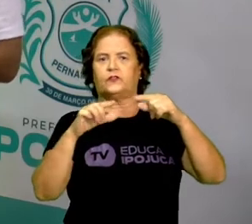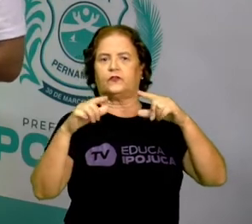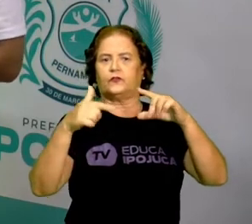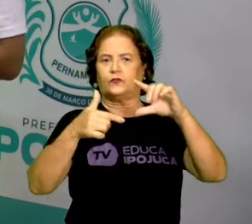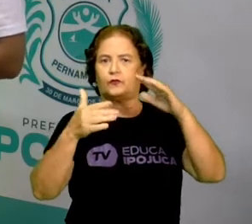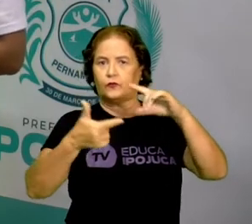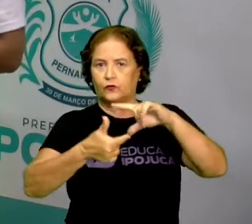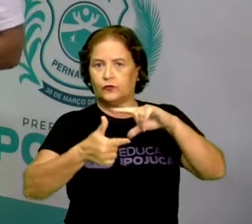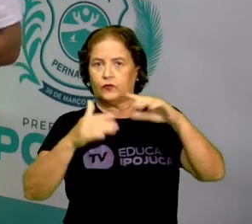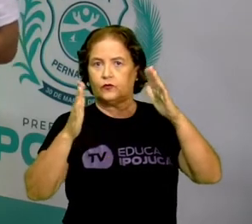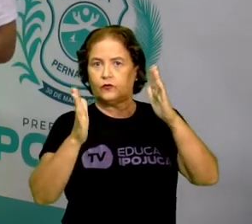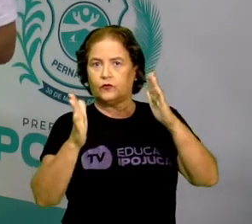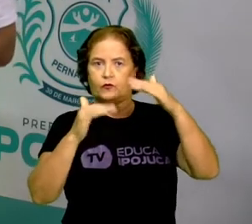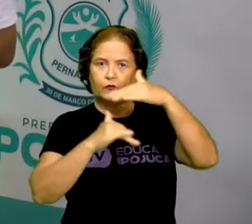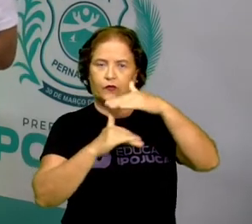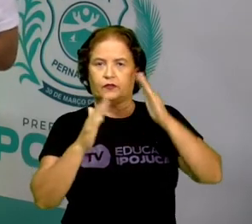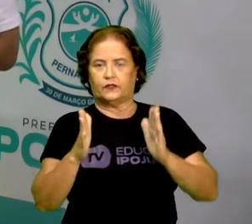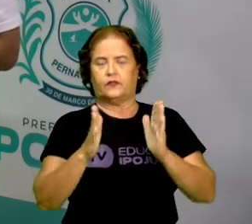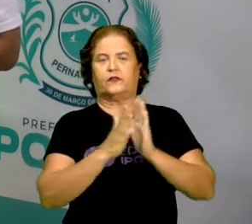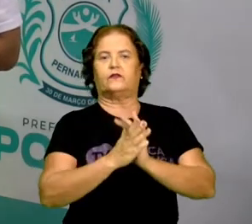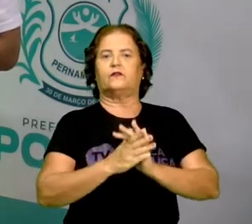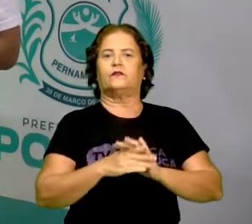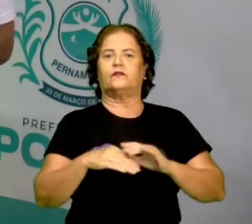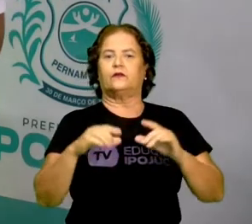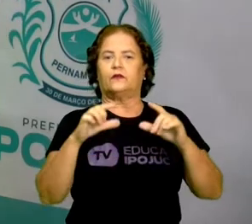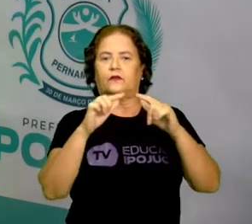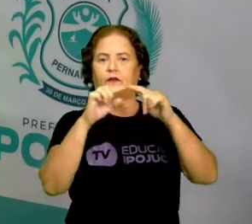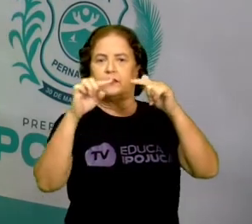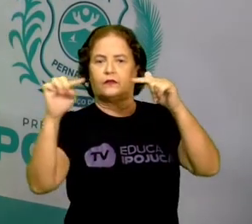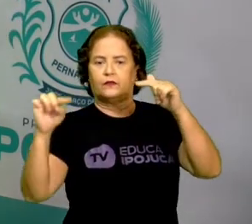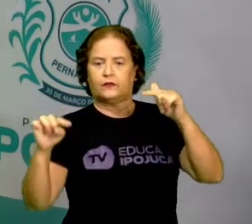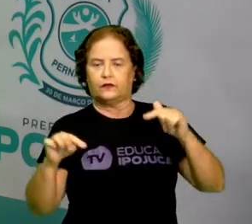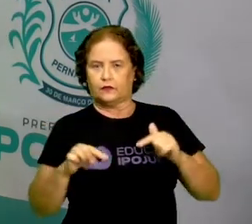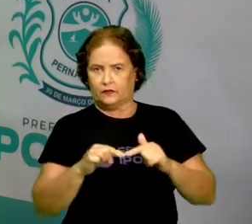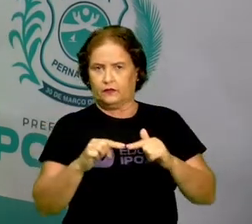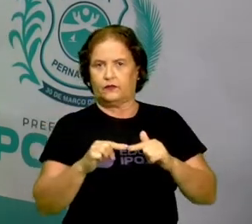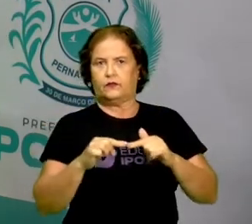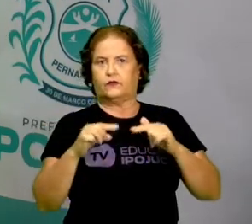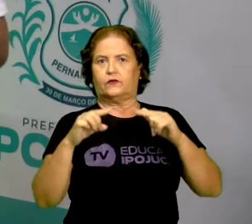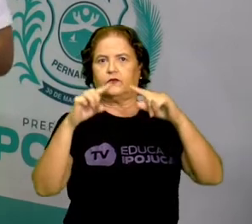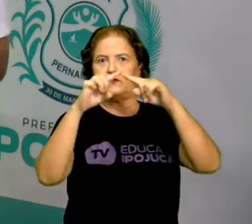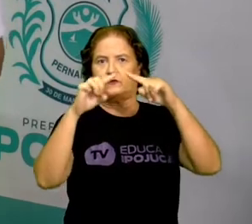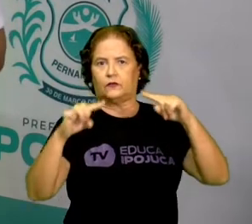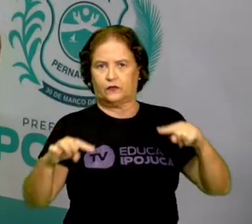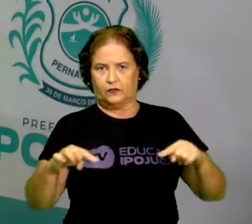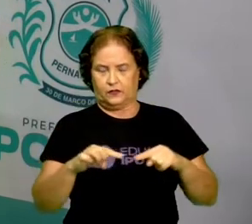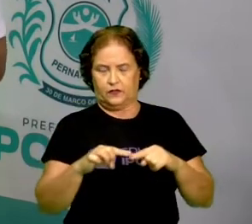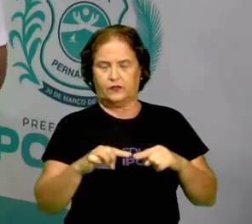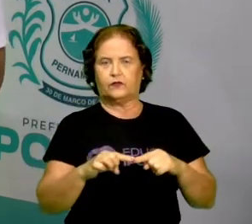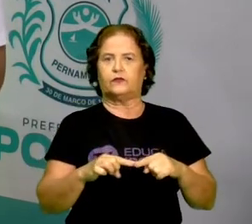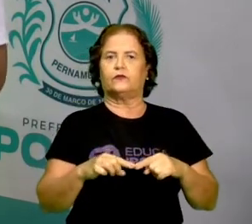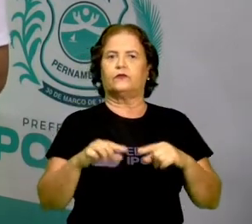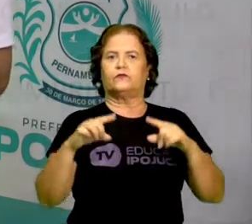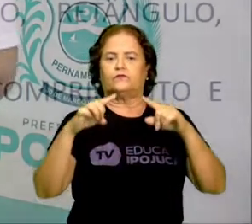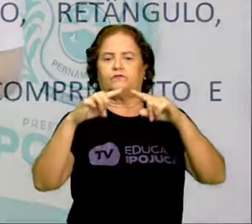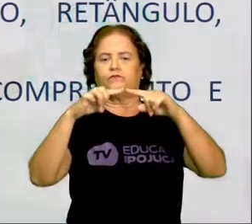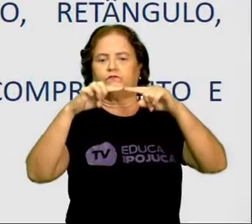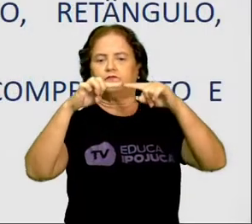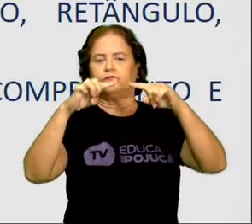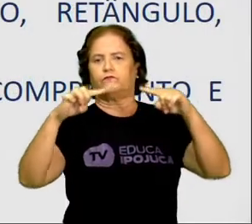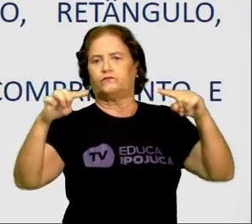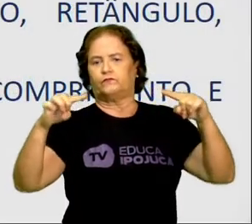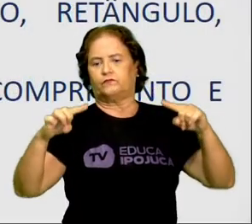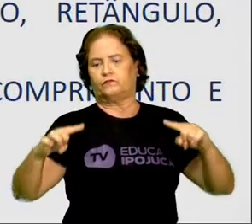e paralelogramo. E o que iremos debater nessa aula, professora?